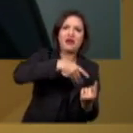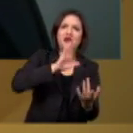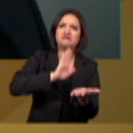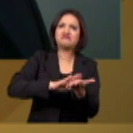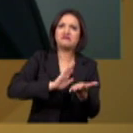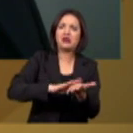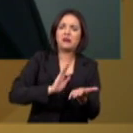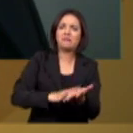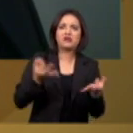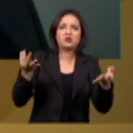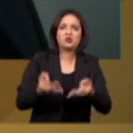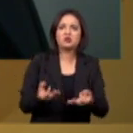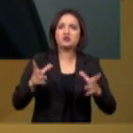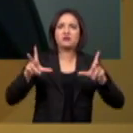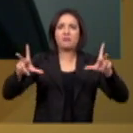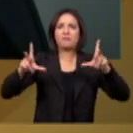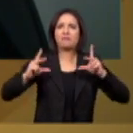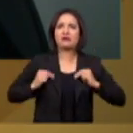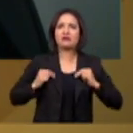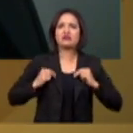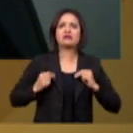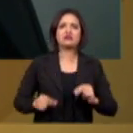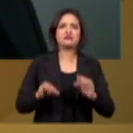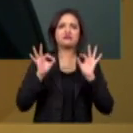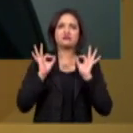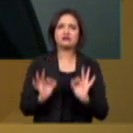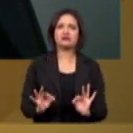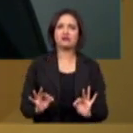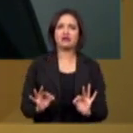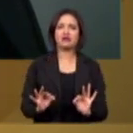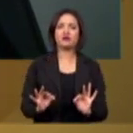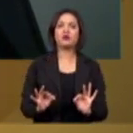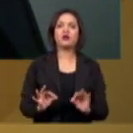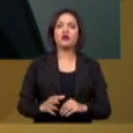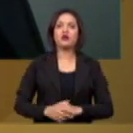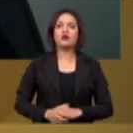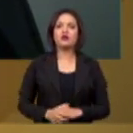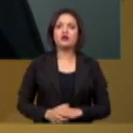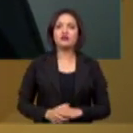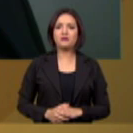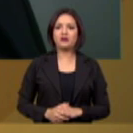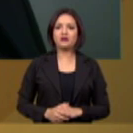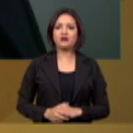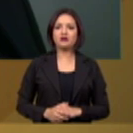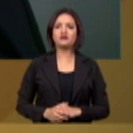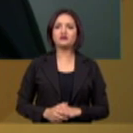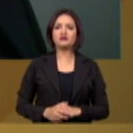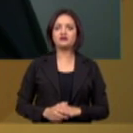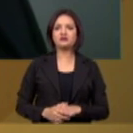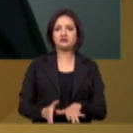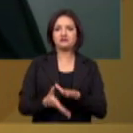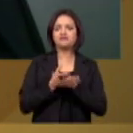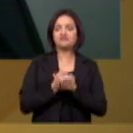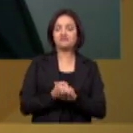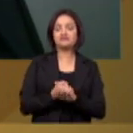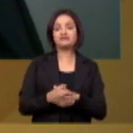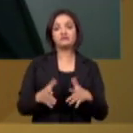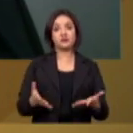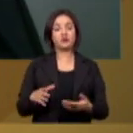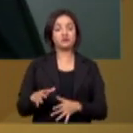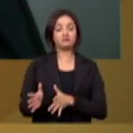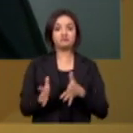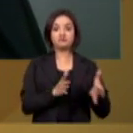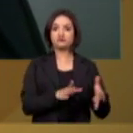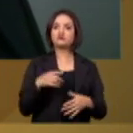município e o funcionamento manifestar receba também vossa excelência o dia comprimento nós estamos aqui